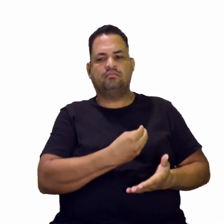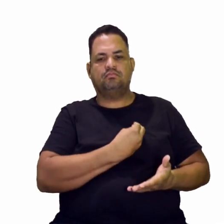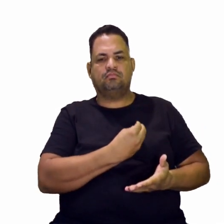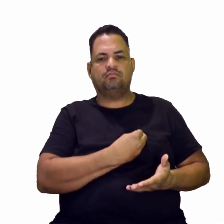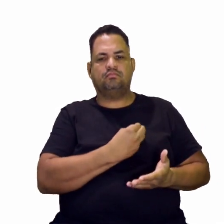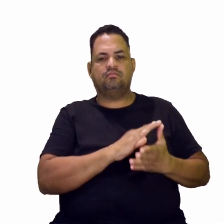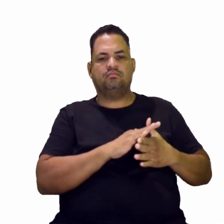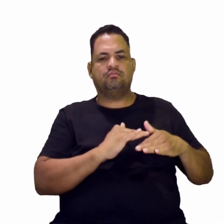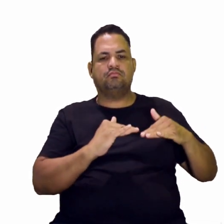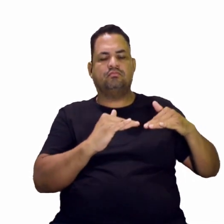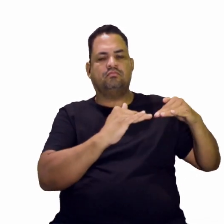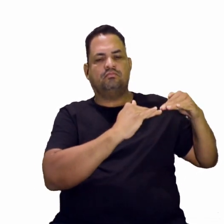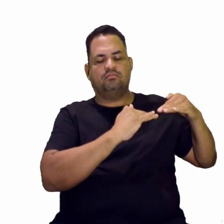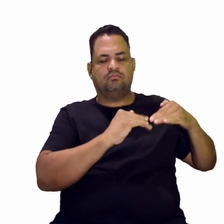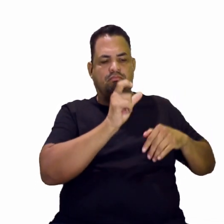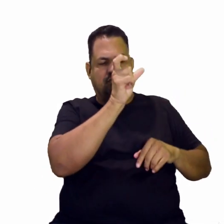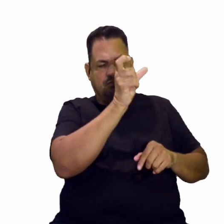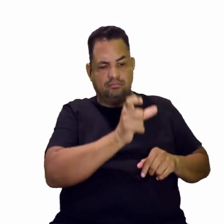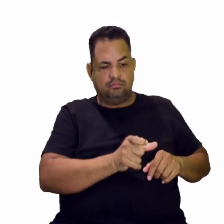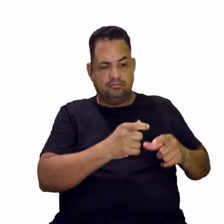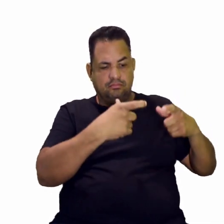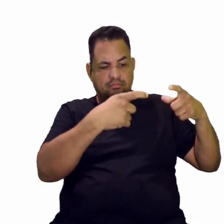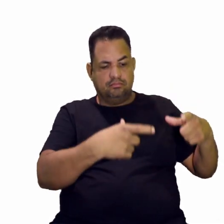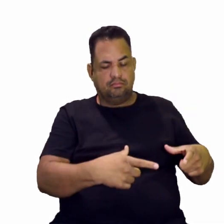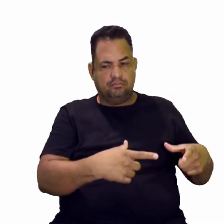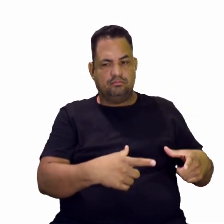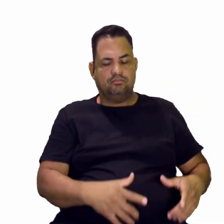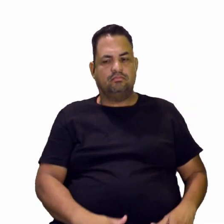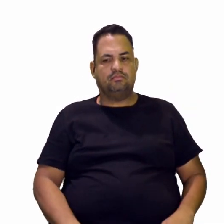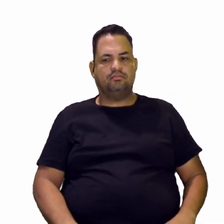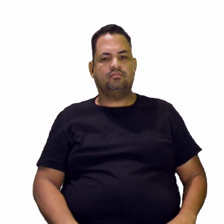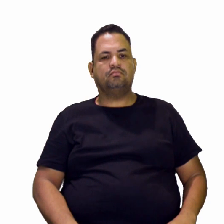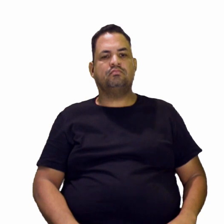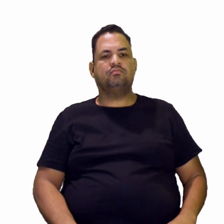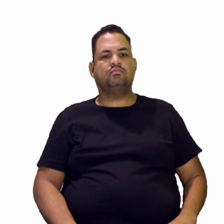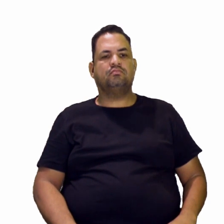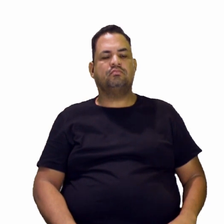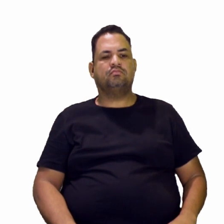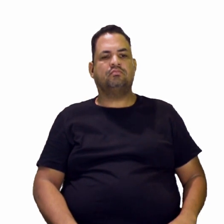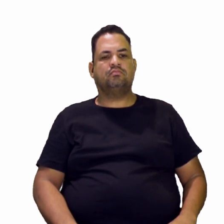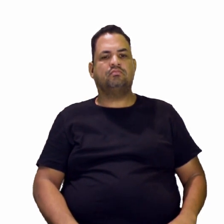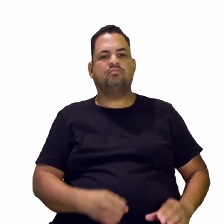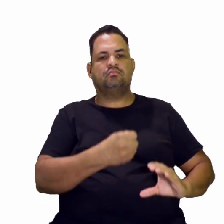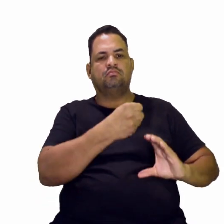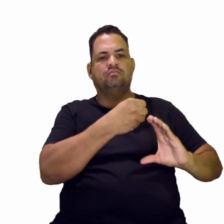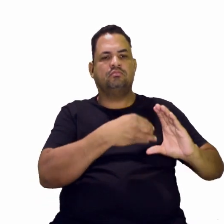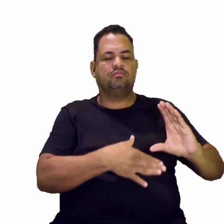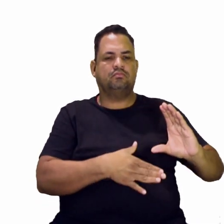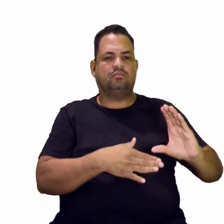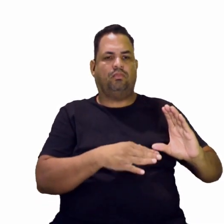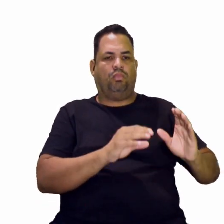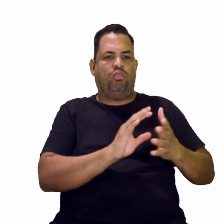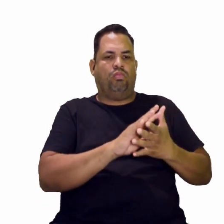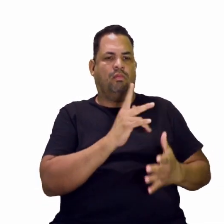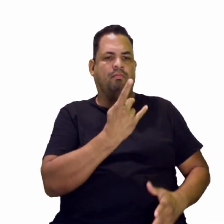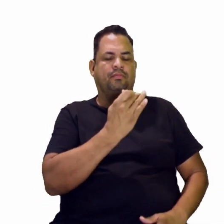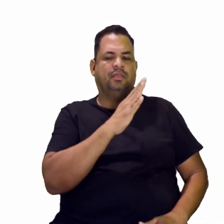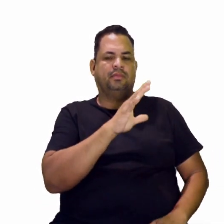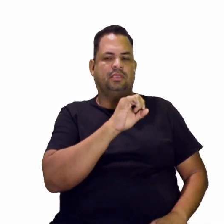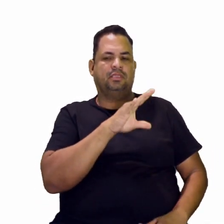vida estável para esse indivíduo naquele ambiente, né, é o que vai caracterizar o